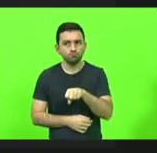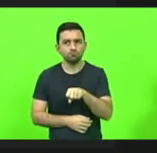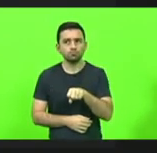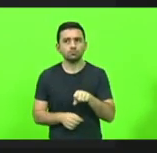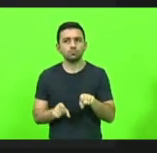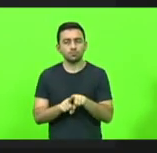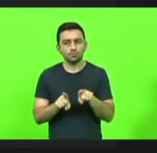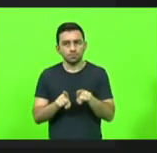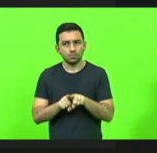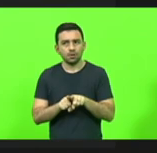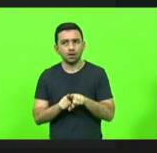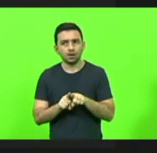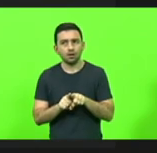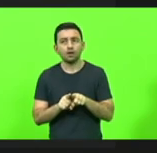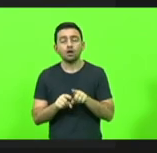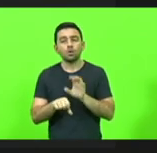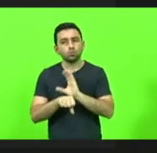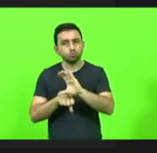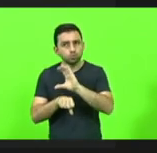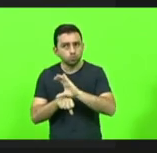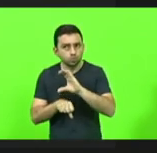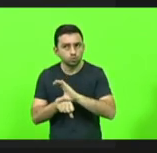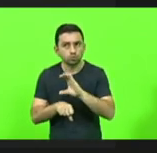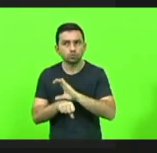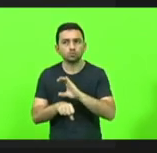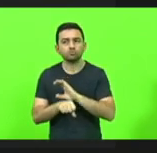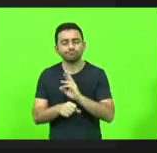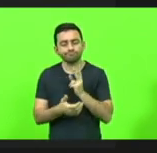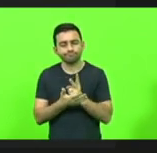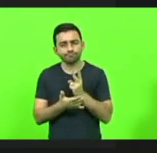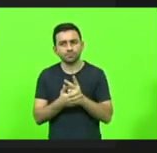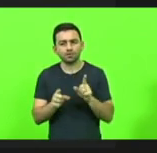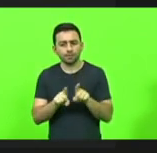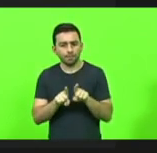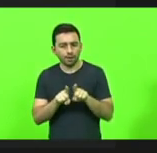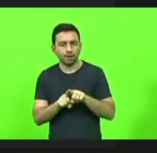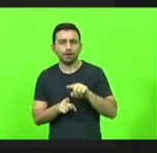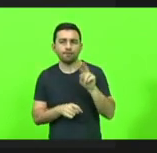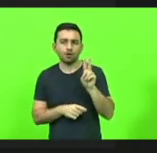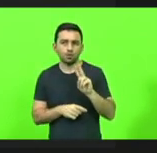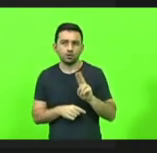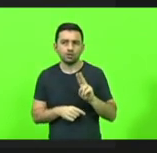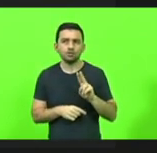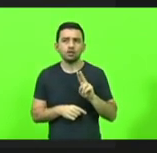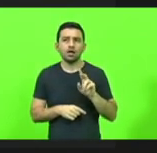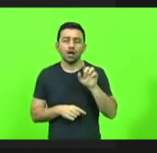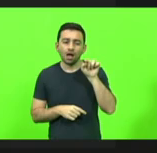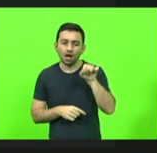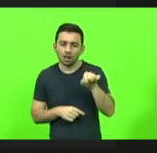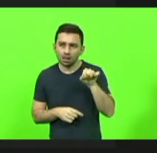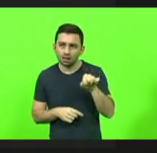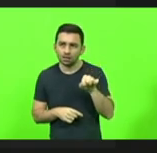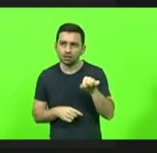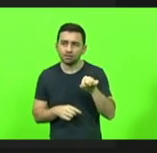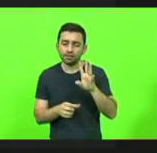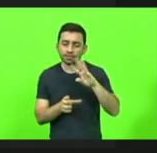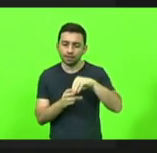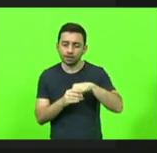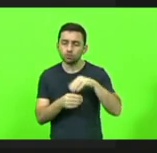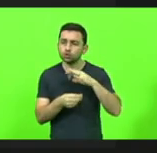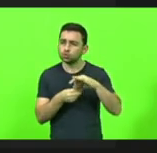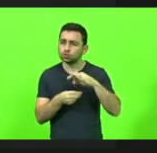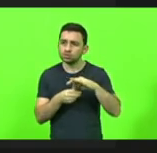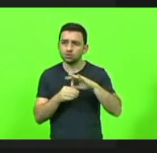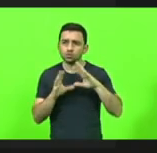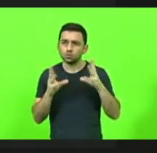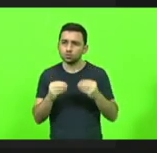de incentivos de formação continuada e também da valorização do profissional dentro das instituições, que é um